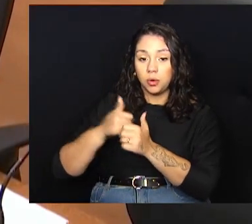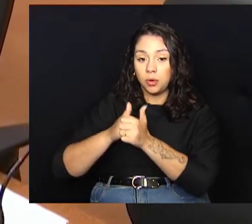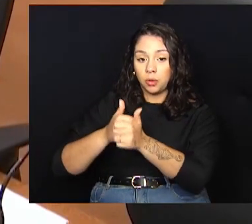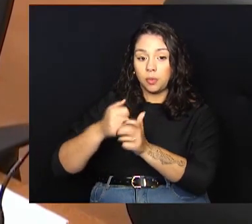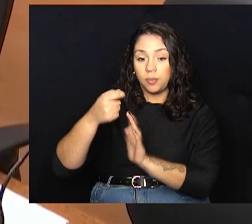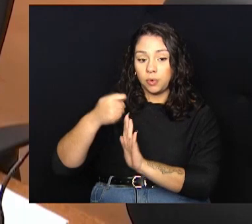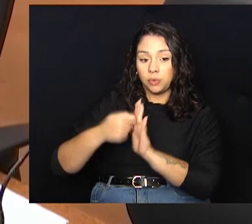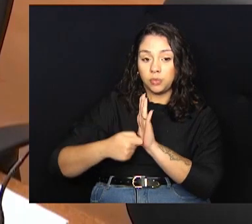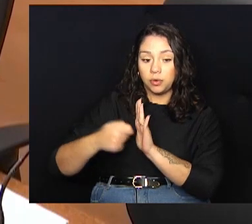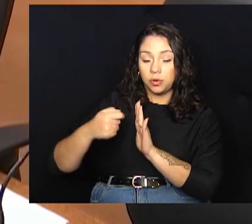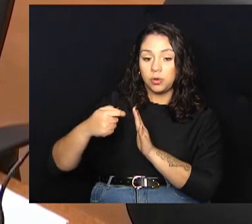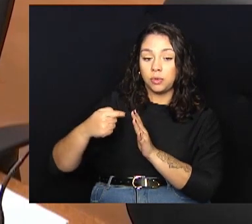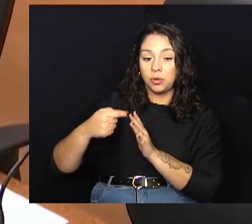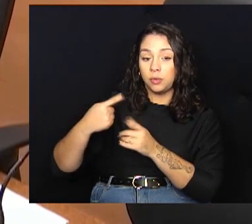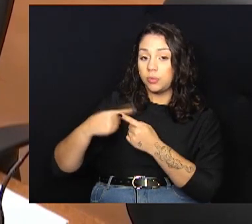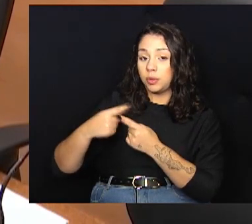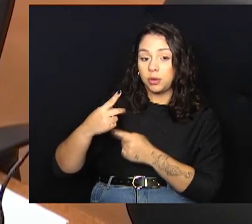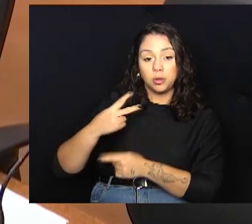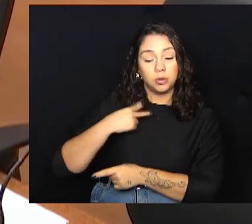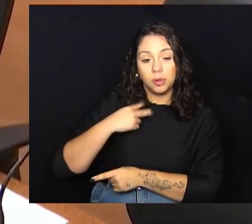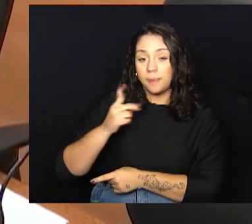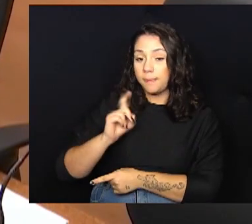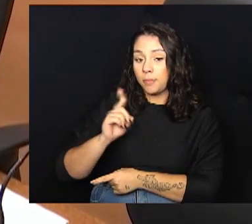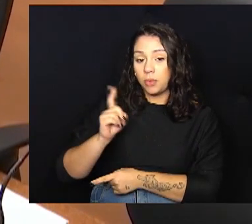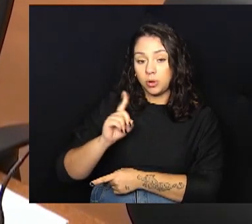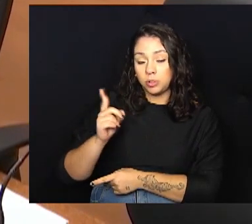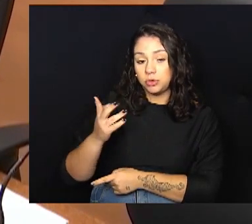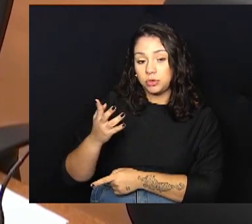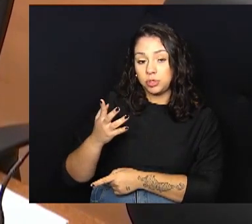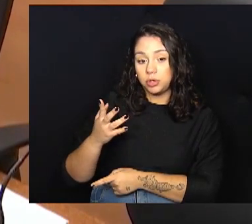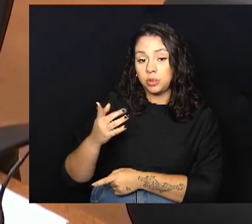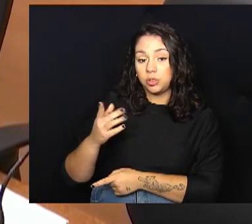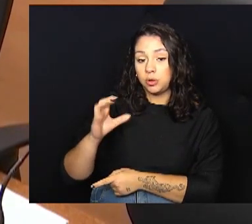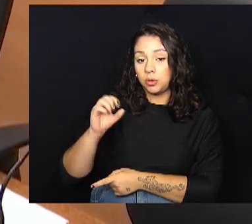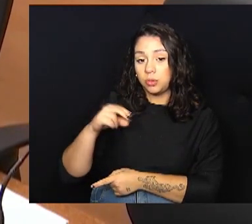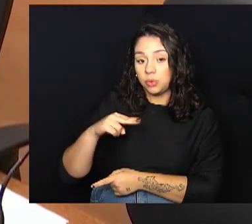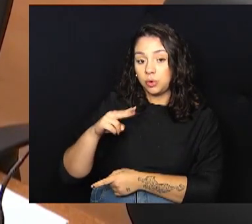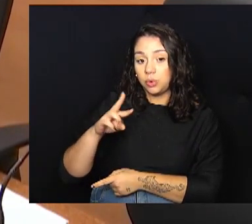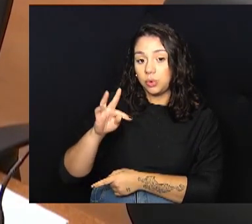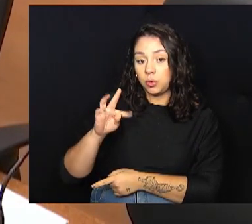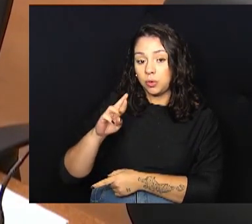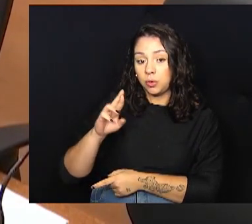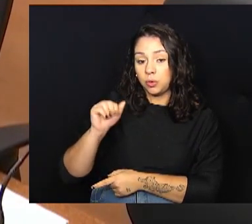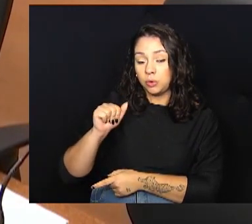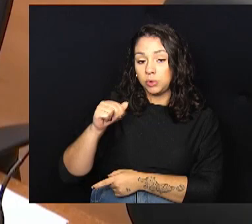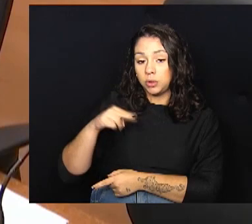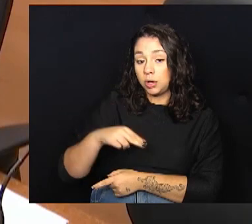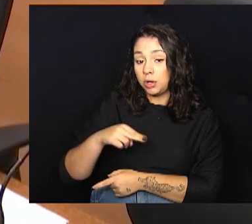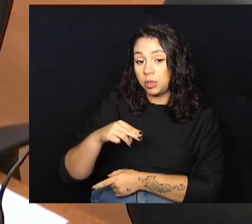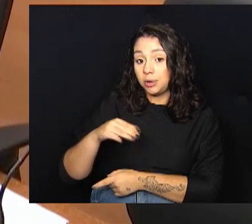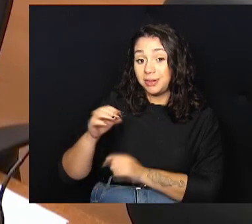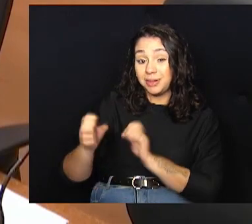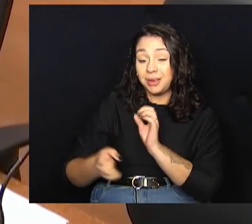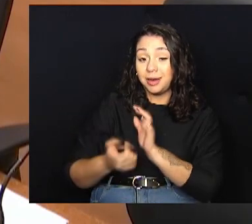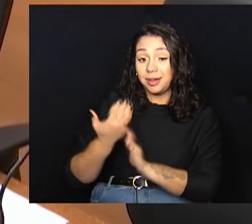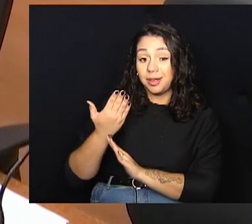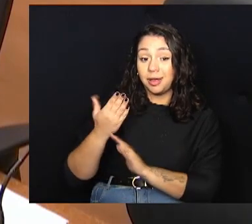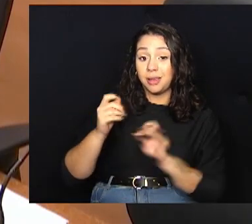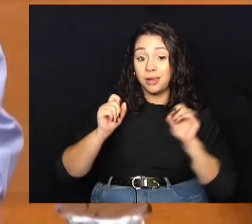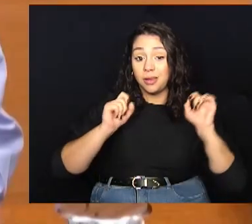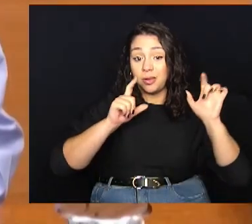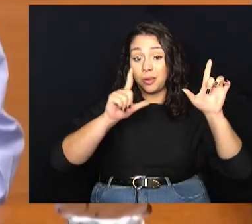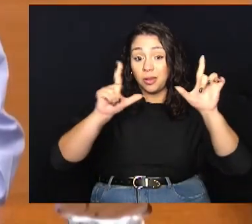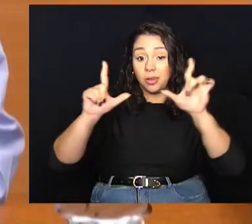o relator pois nós não podemos segundo o contran criarmos placas